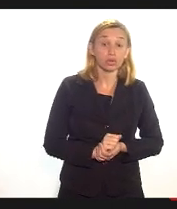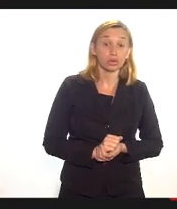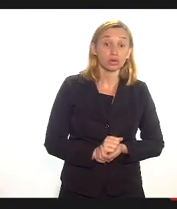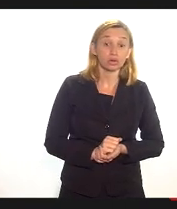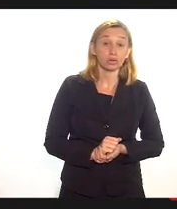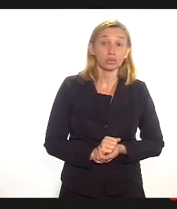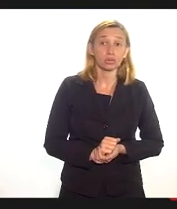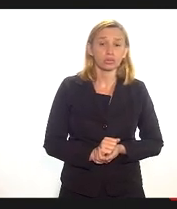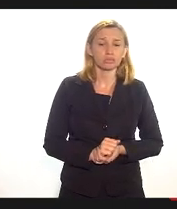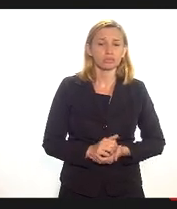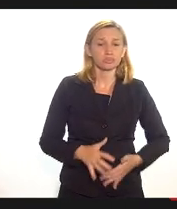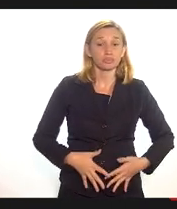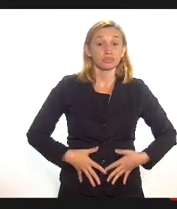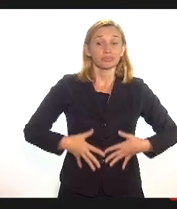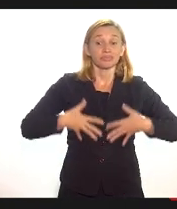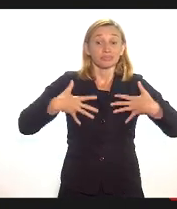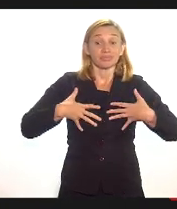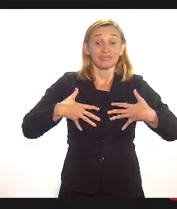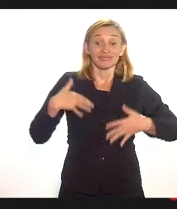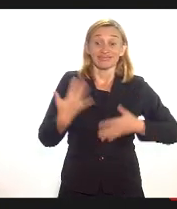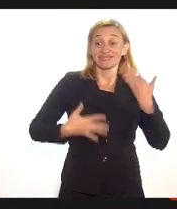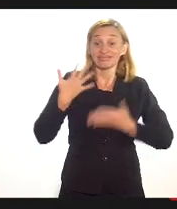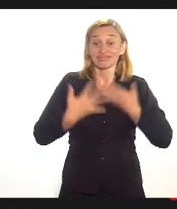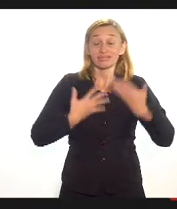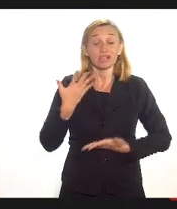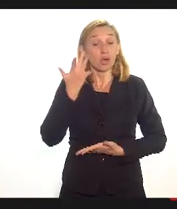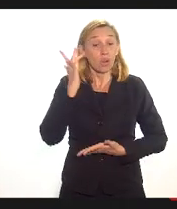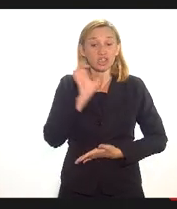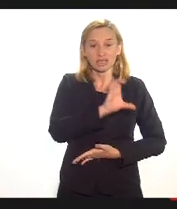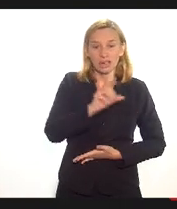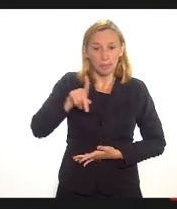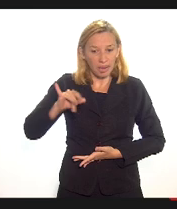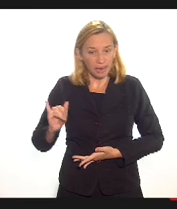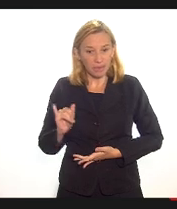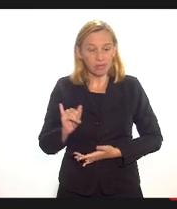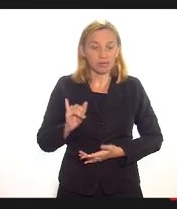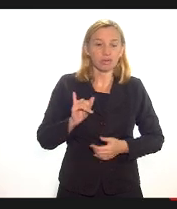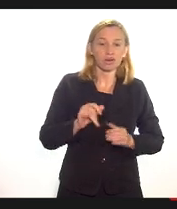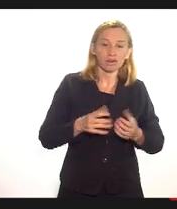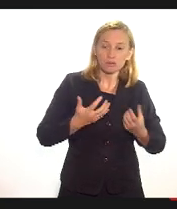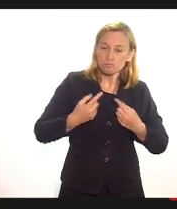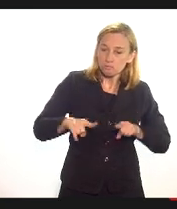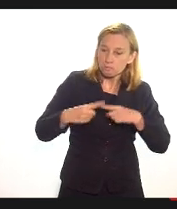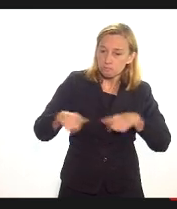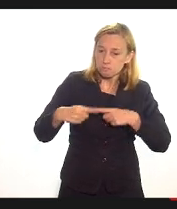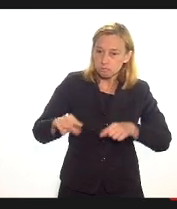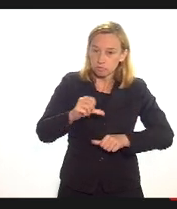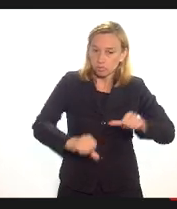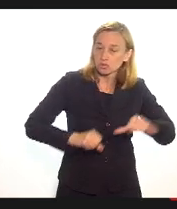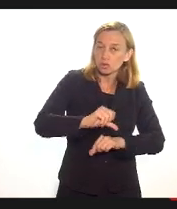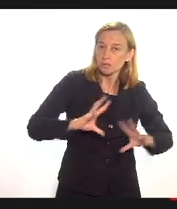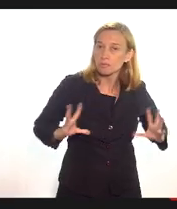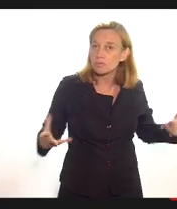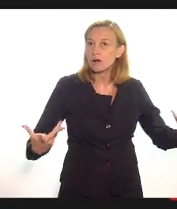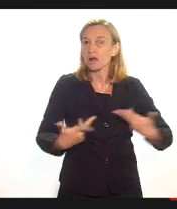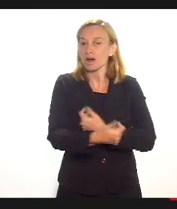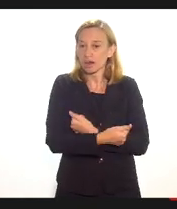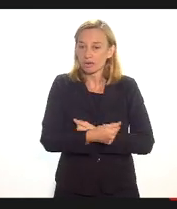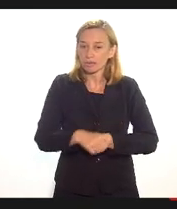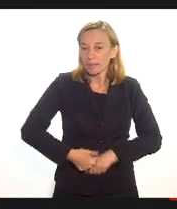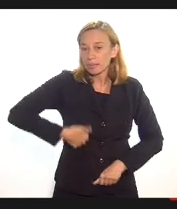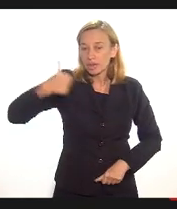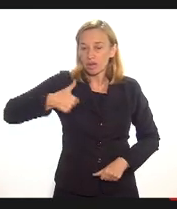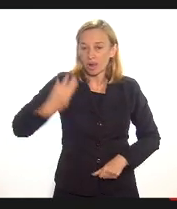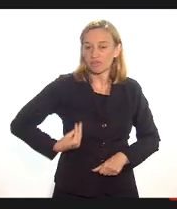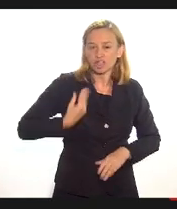Isso me enche de esperança. Eu acho que essa CPI vai provocar uma transformação maravilhosa para melhorar